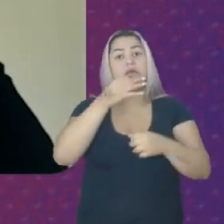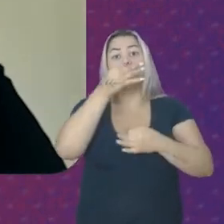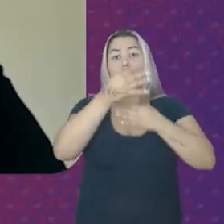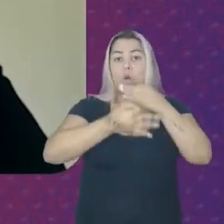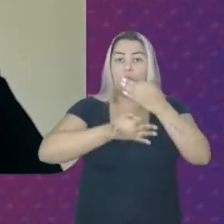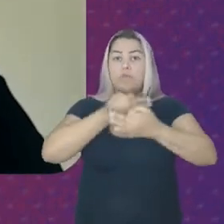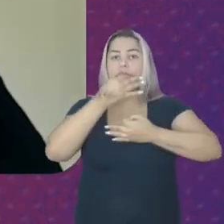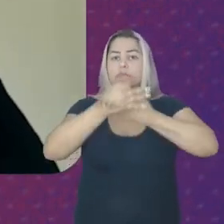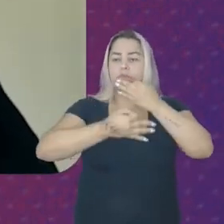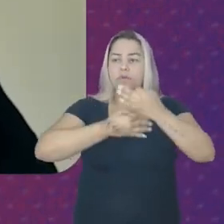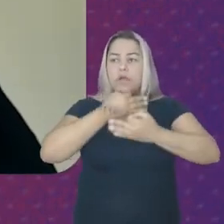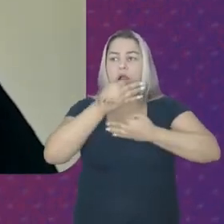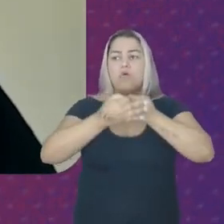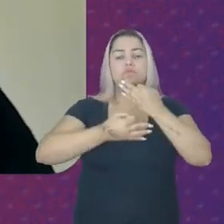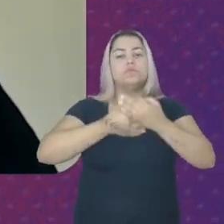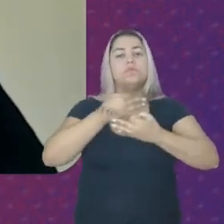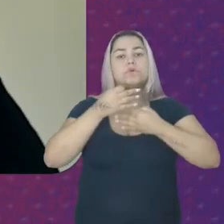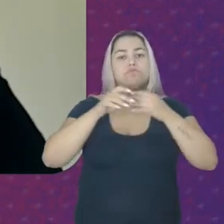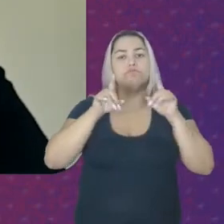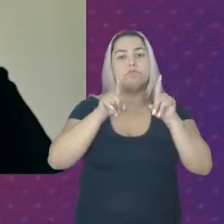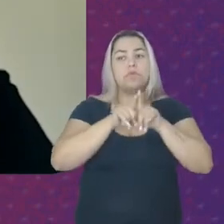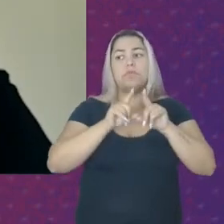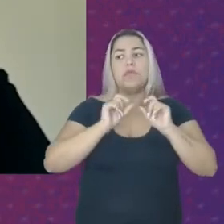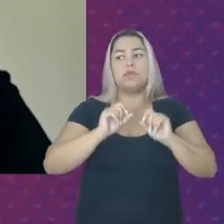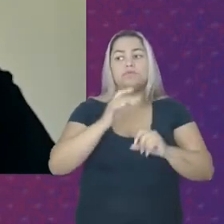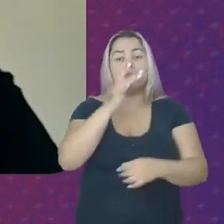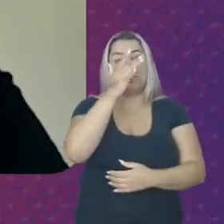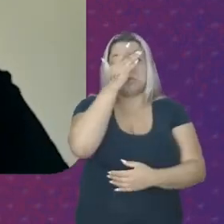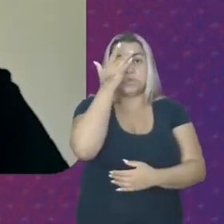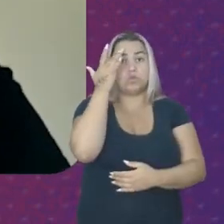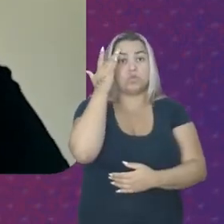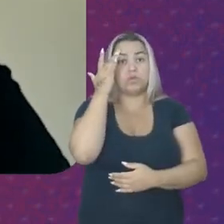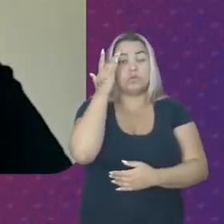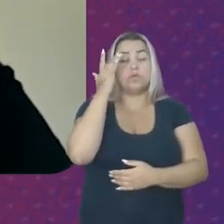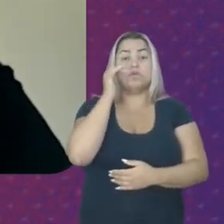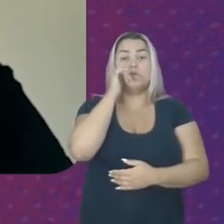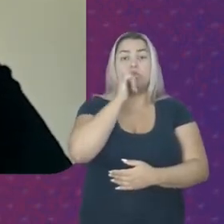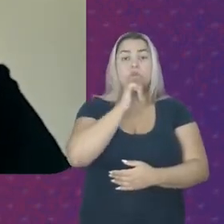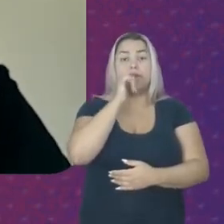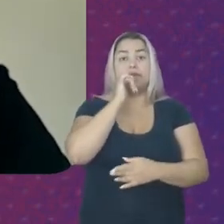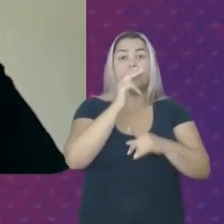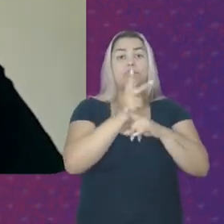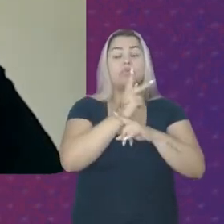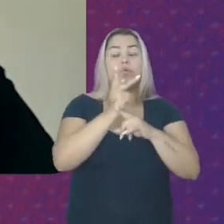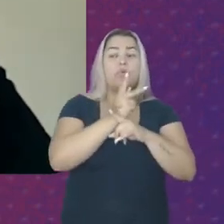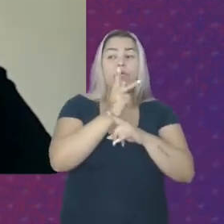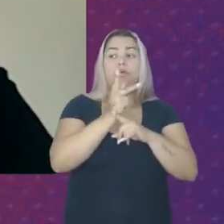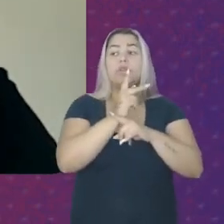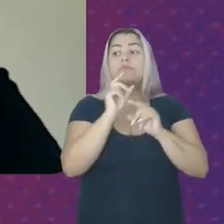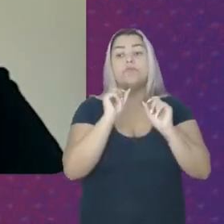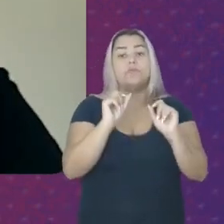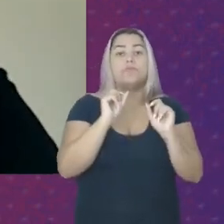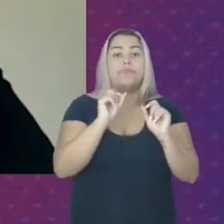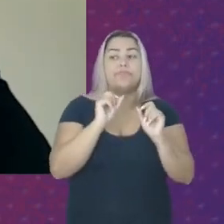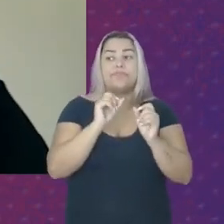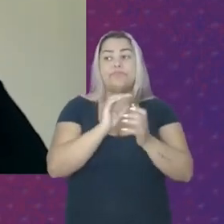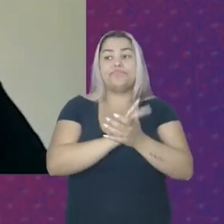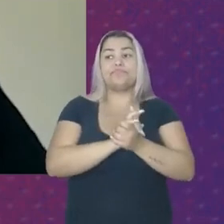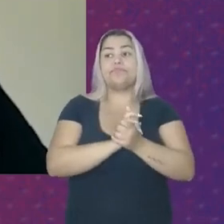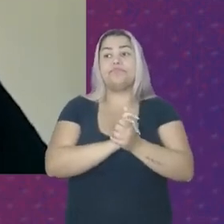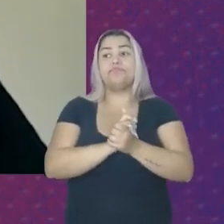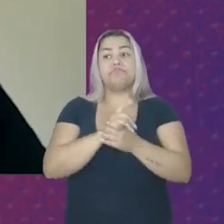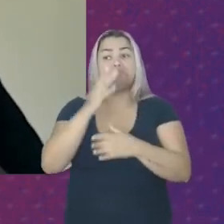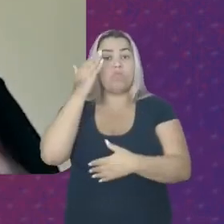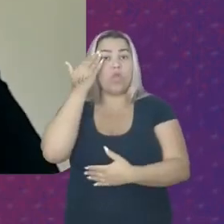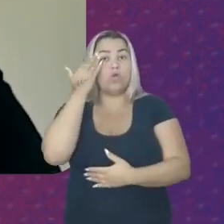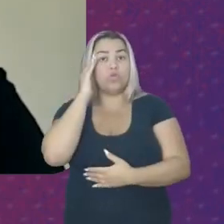que a sua voz seja a voz que essas pessoas, que essas mulheres procuram na hora de entender o que é que está acontecendo, na hora de